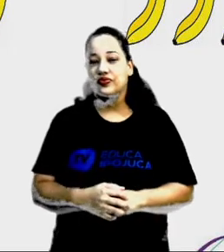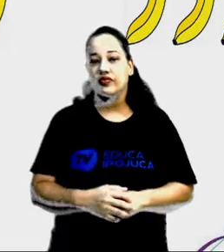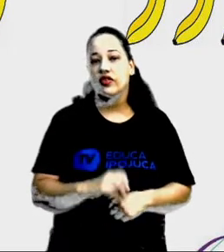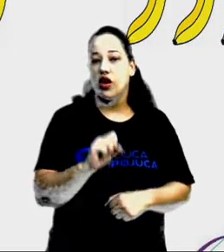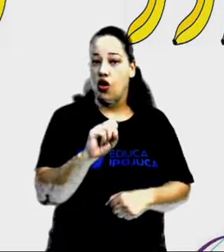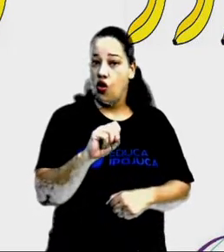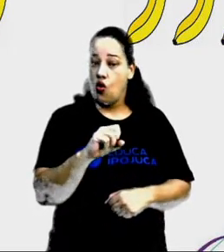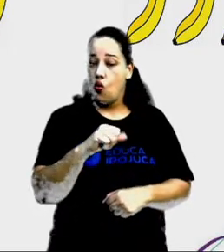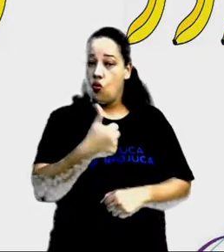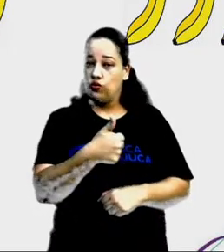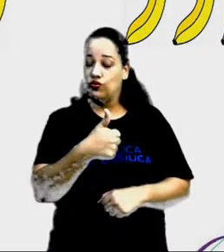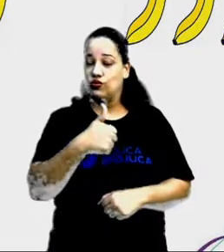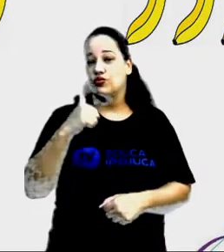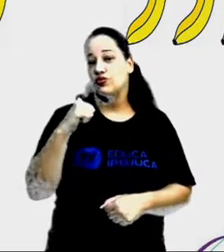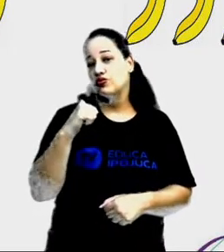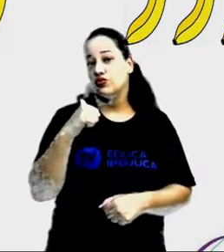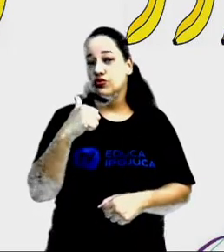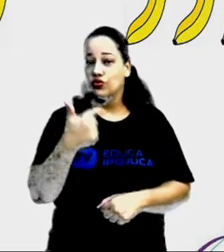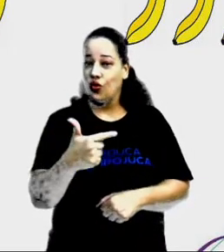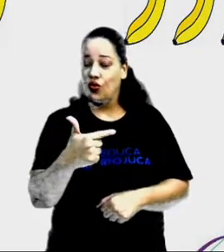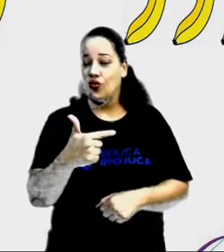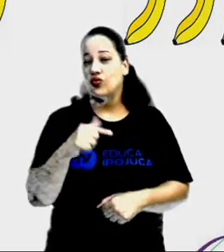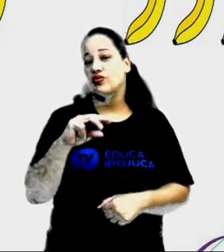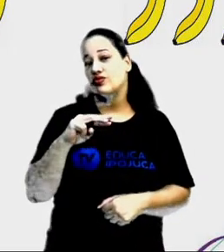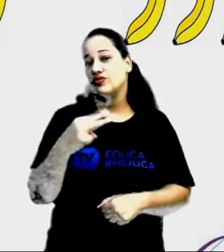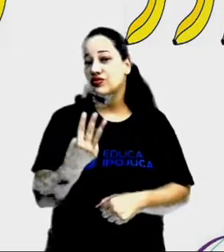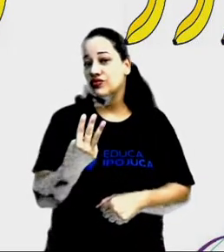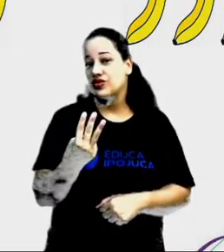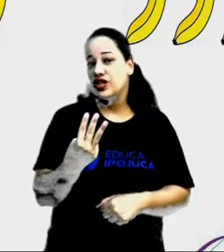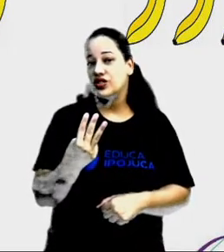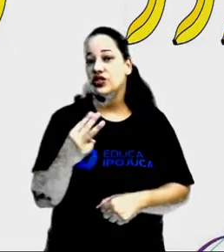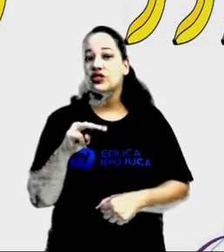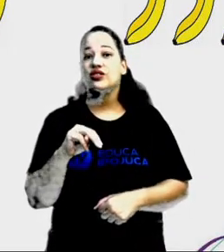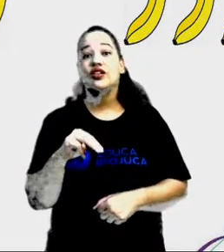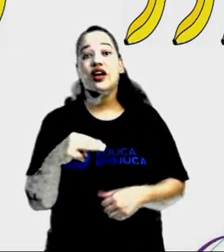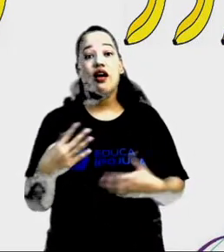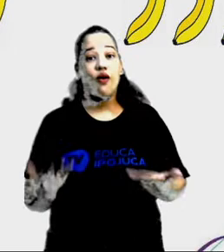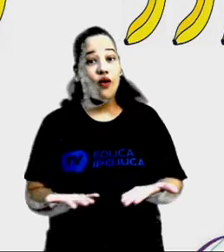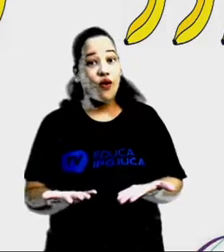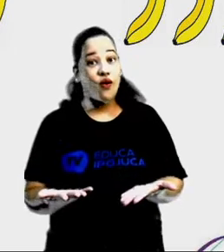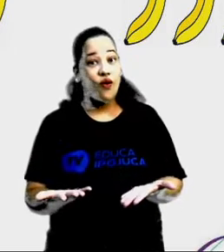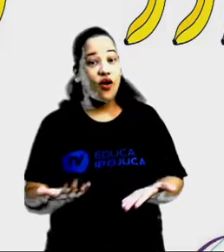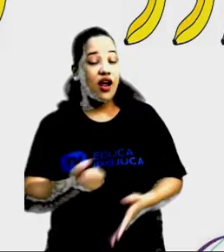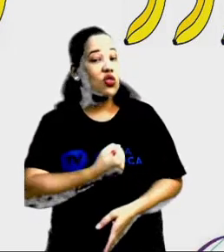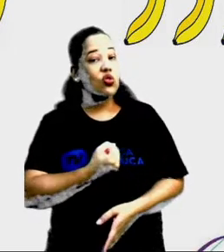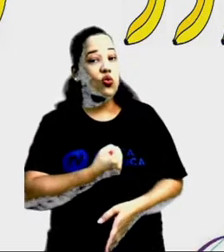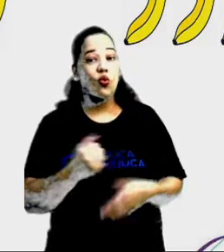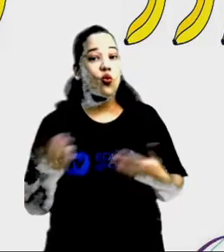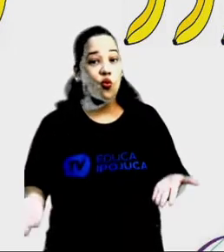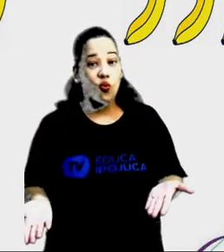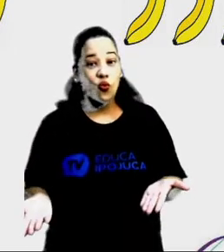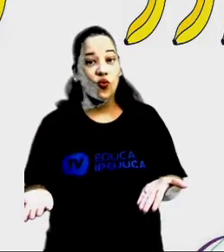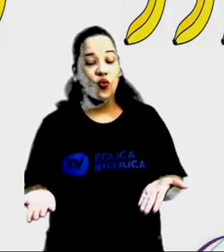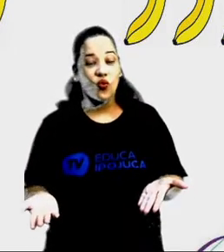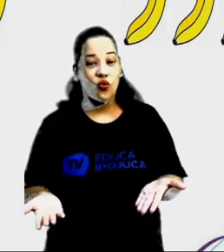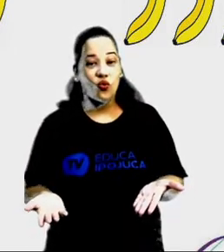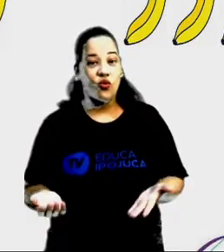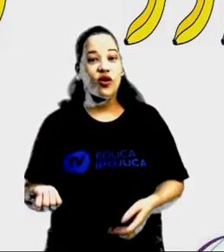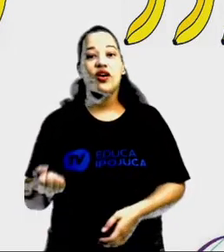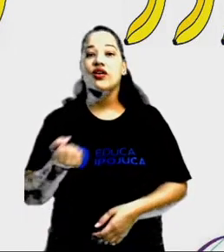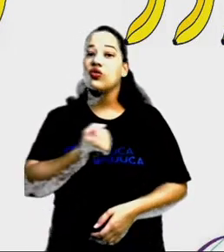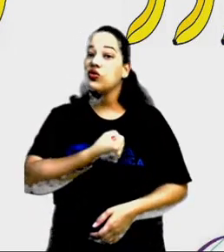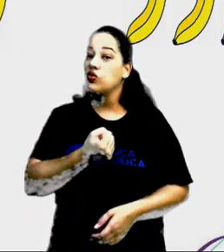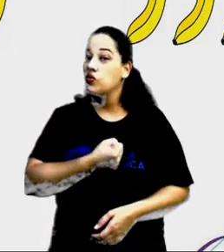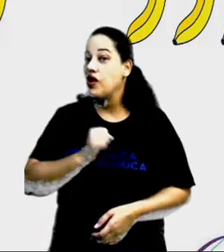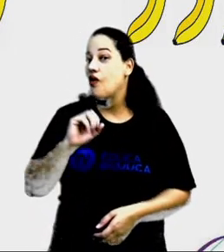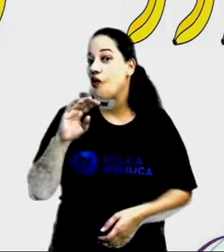1, 2, 3. E agora, qual será o número? É o